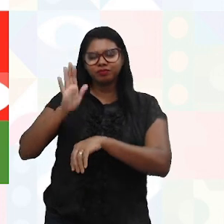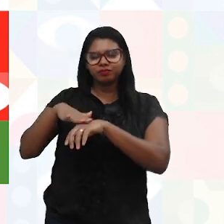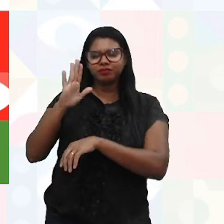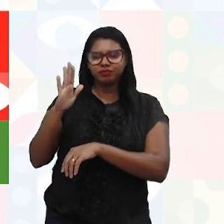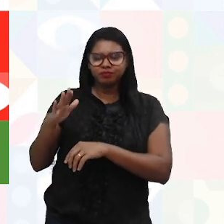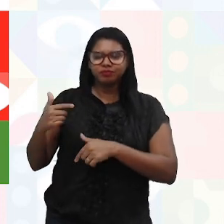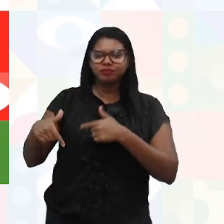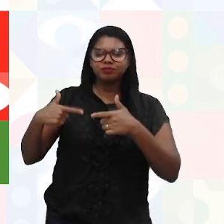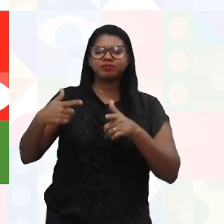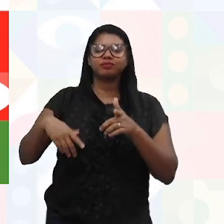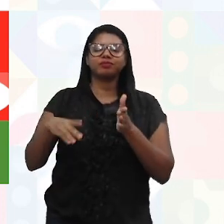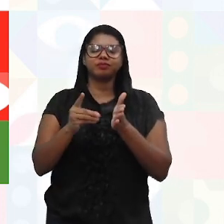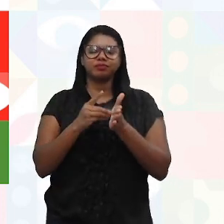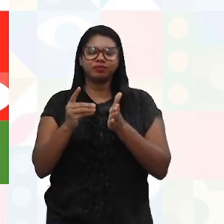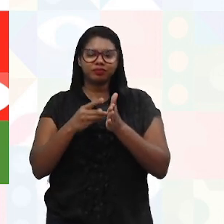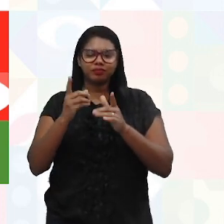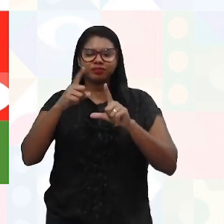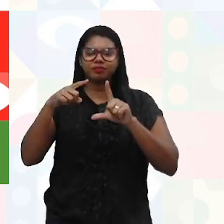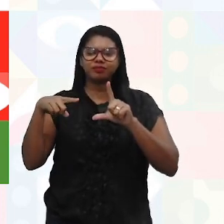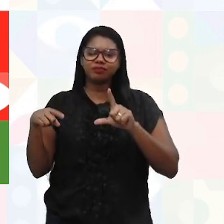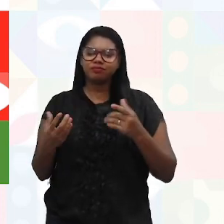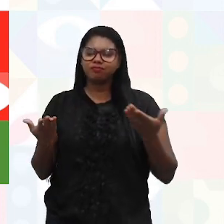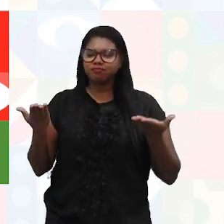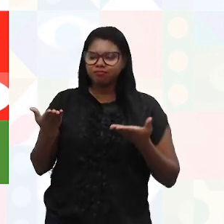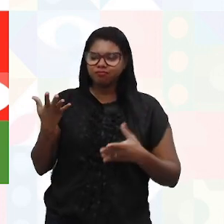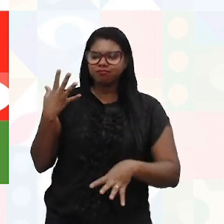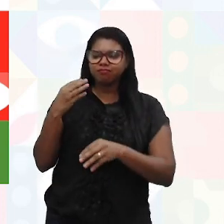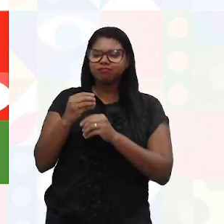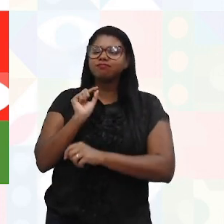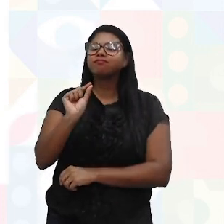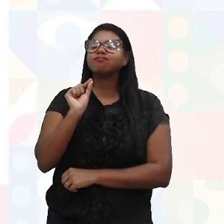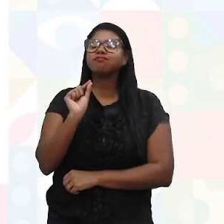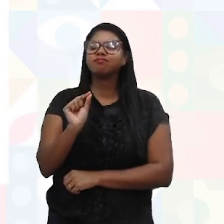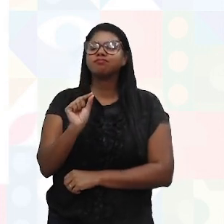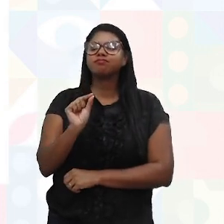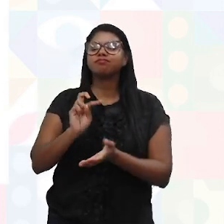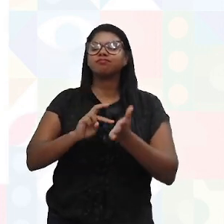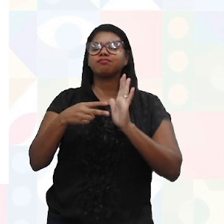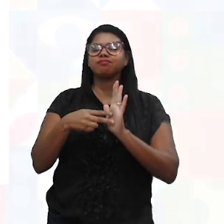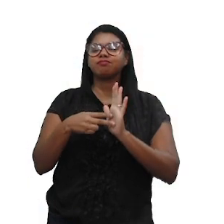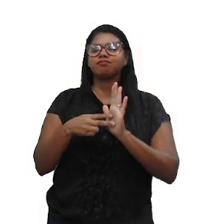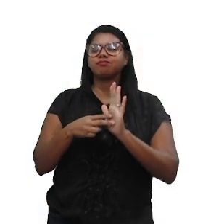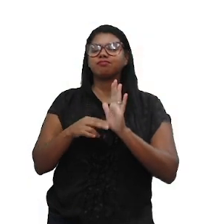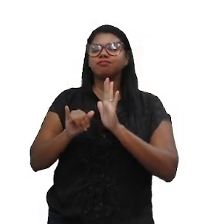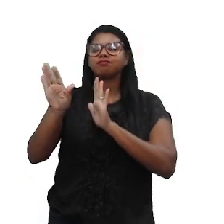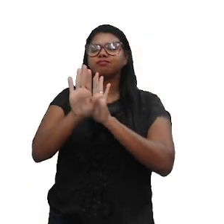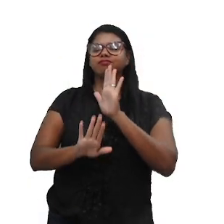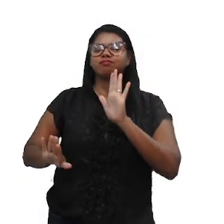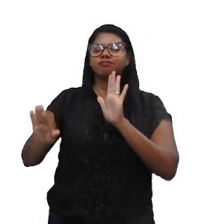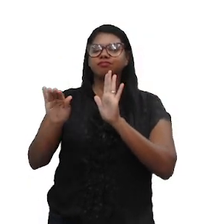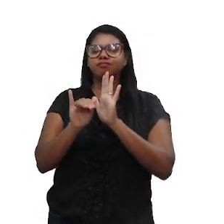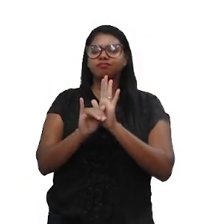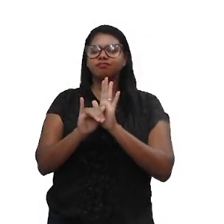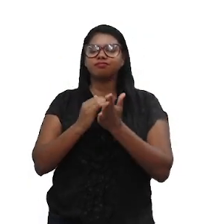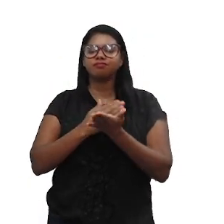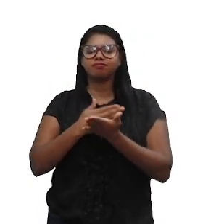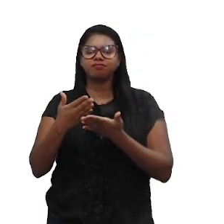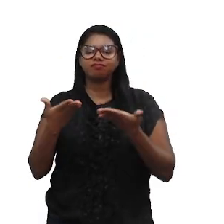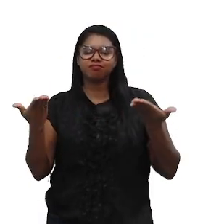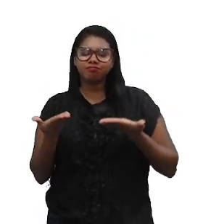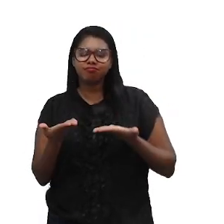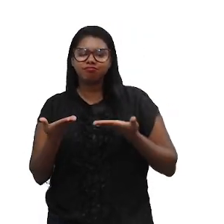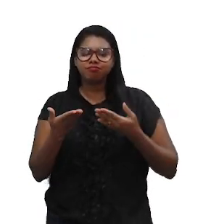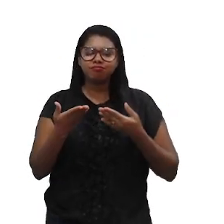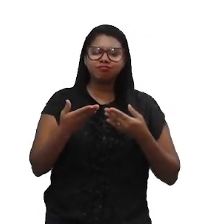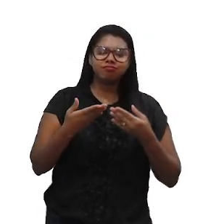trabalha mais em design. Então, afinal, o que é ilustração, né? Então, para começar a nossa conversa, a